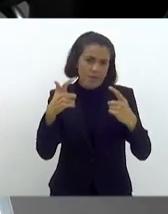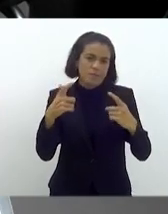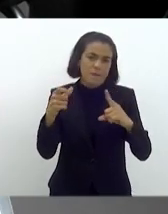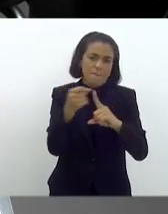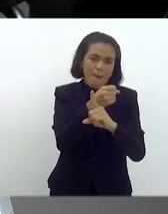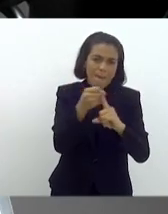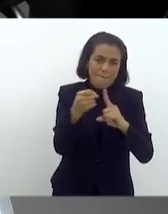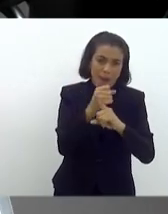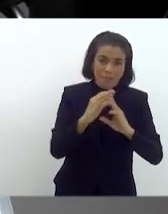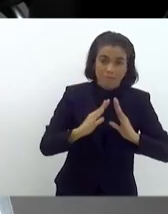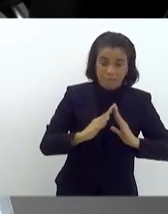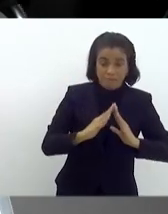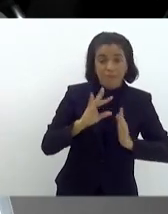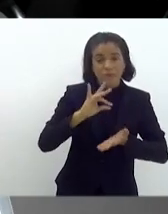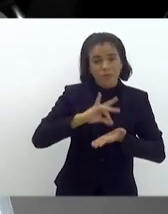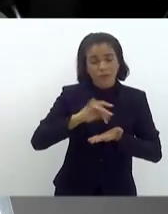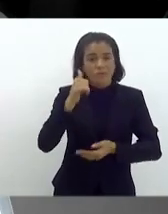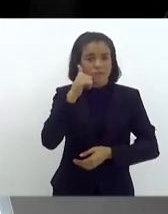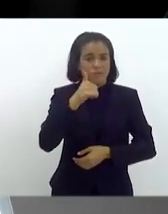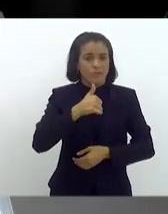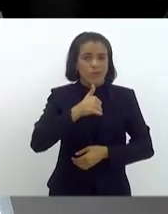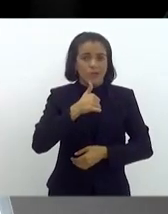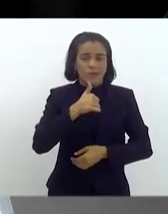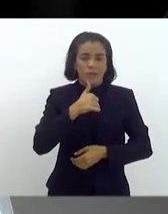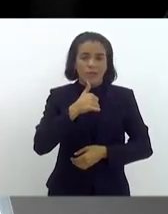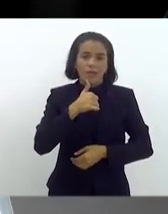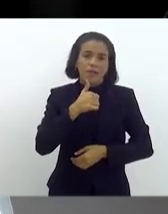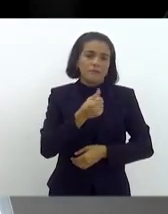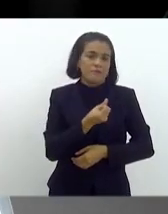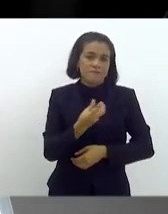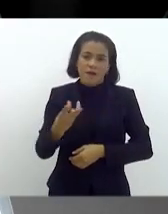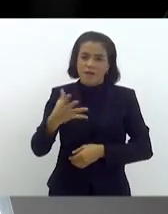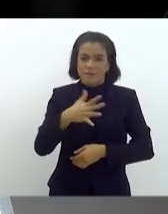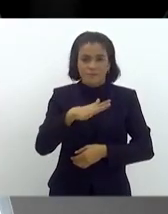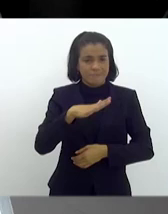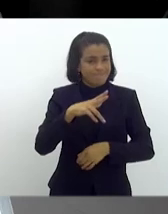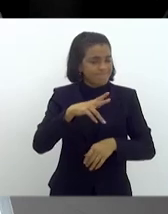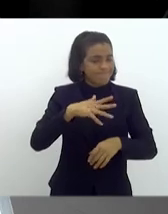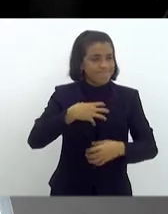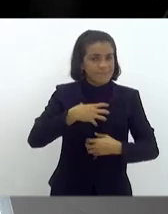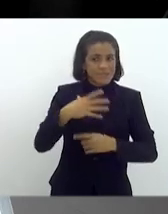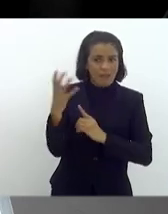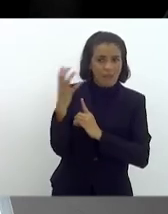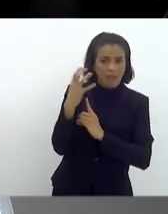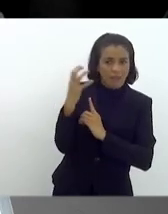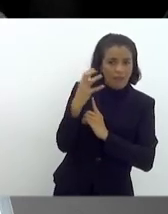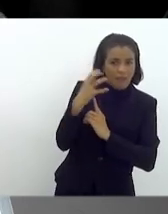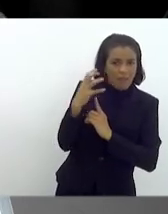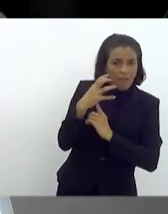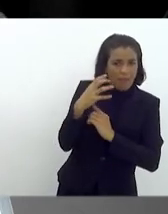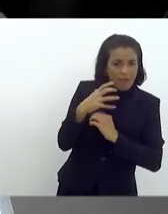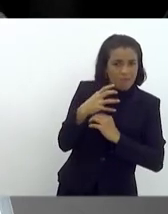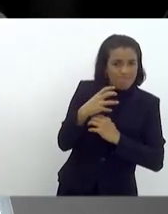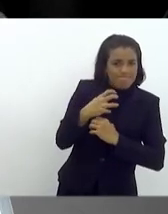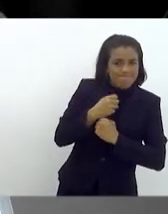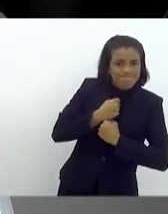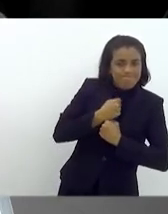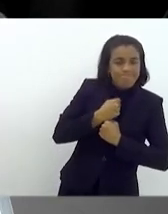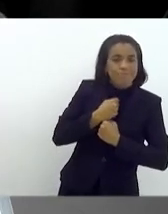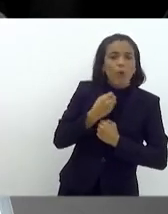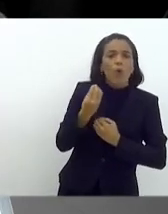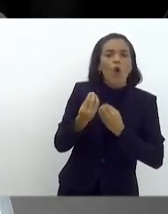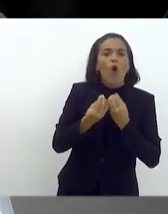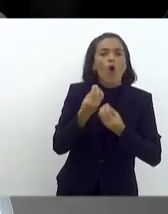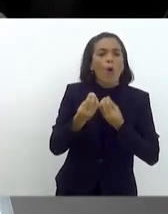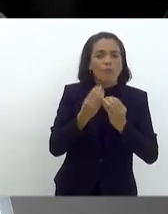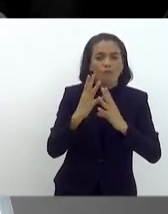então a mulher de fato ela vai por vezes se sentir intimidada e para ela seria importante às vezes fugir desse